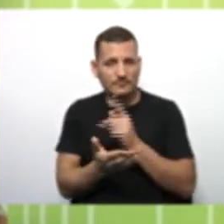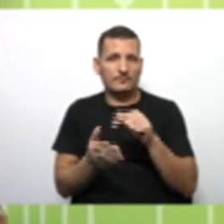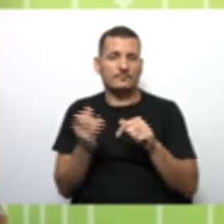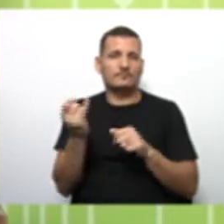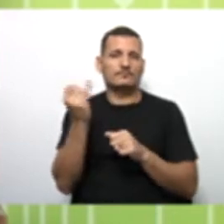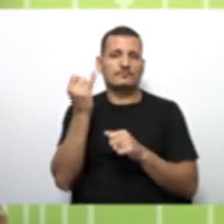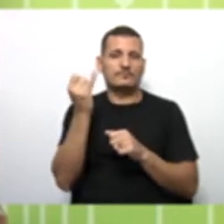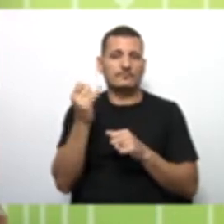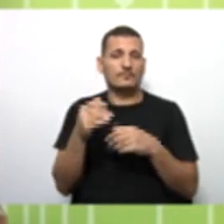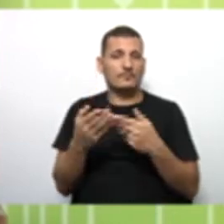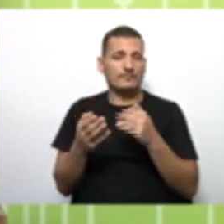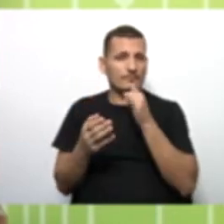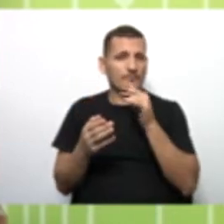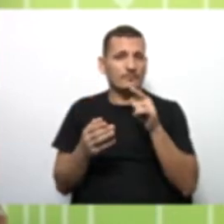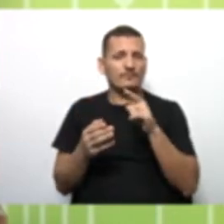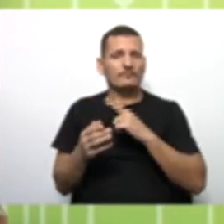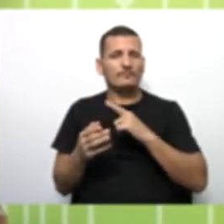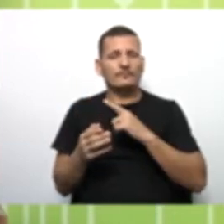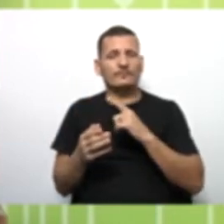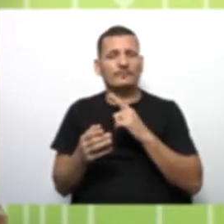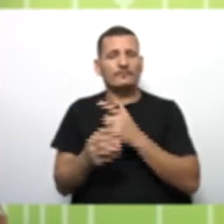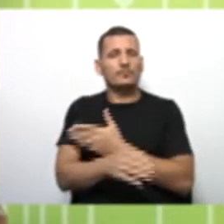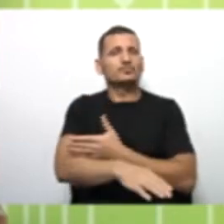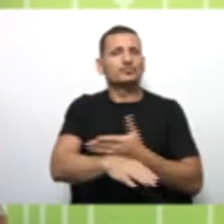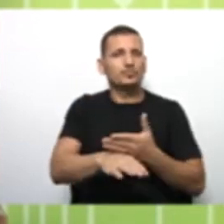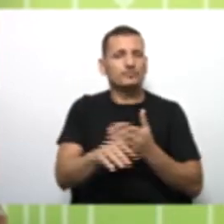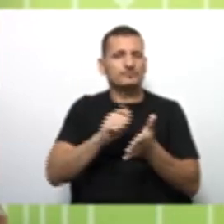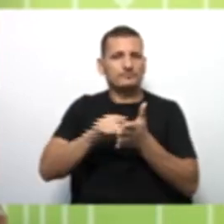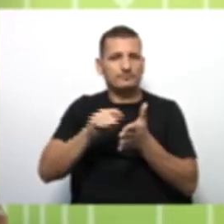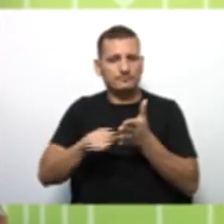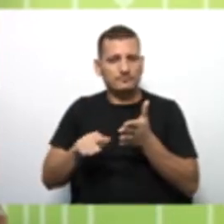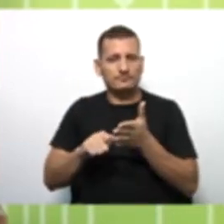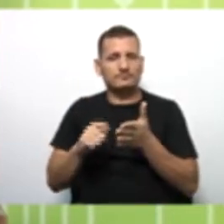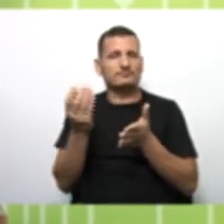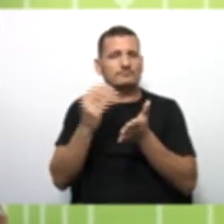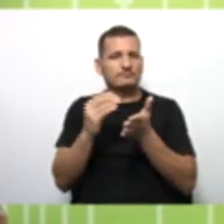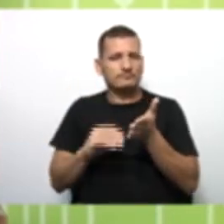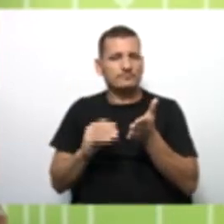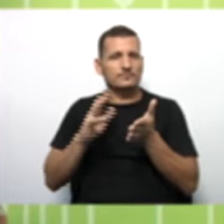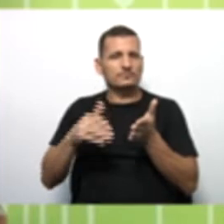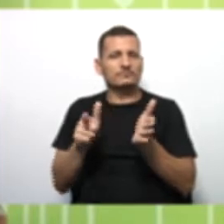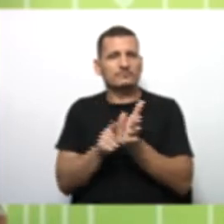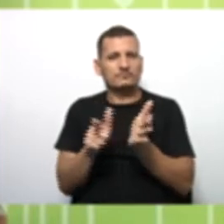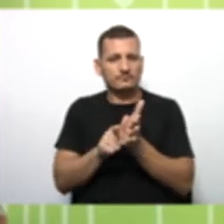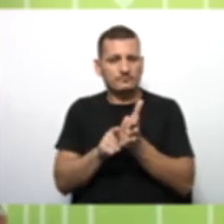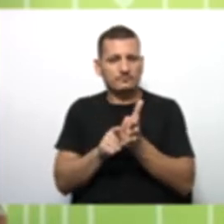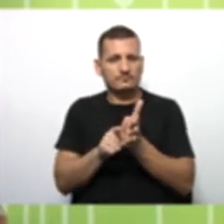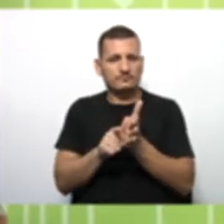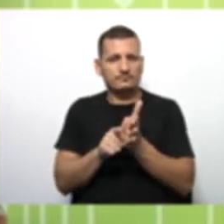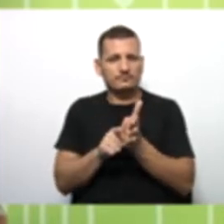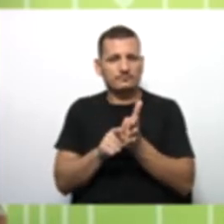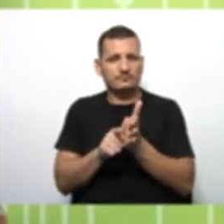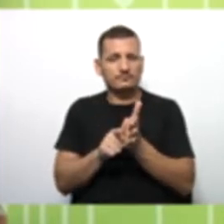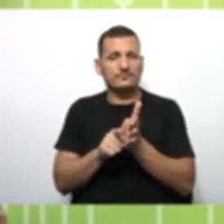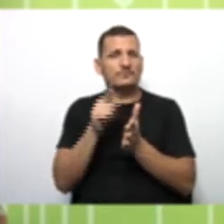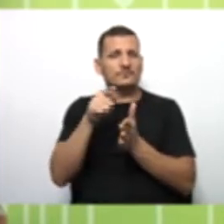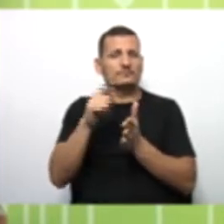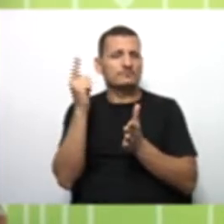do tempo. E o pior, a gente vai levando isso para o nosso trabalho também. E isso dentro do gerenciamento de projetos,